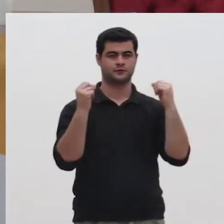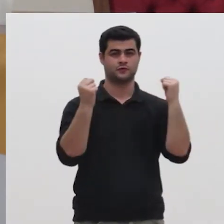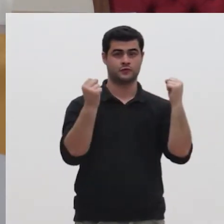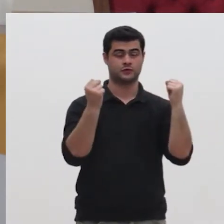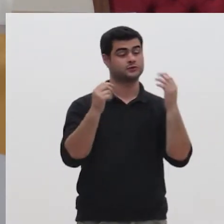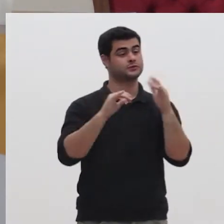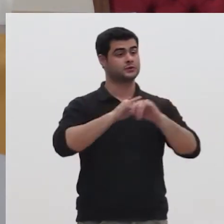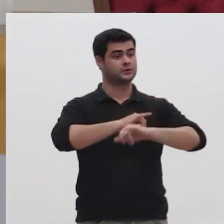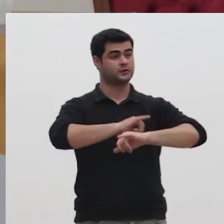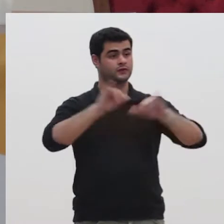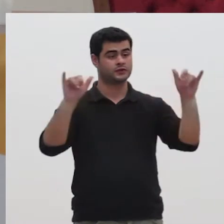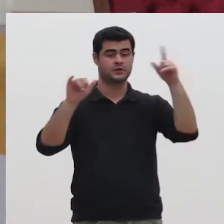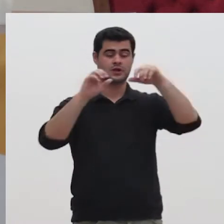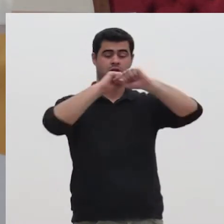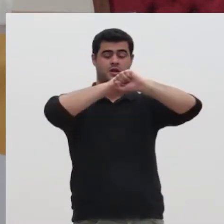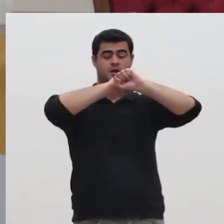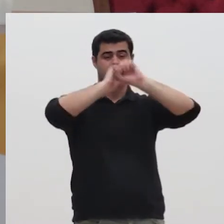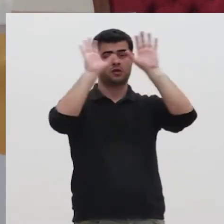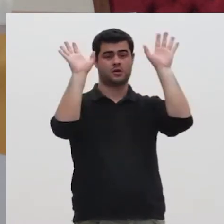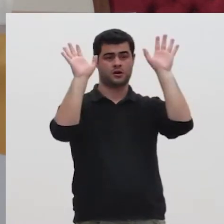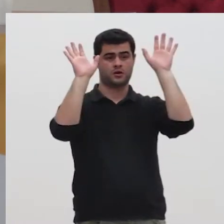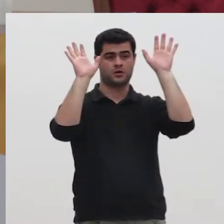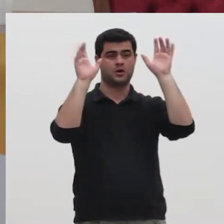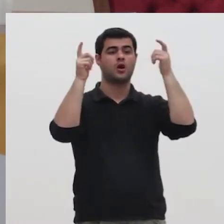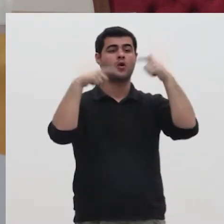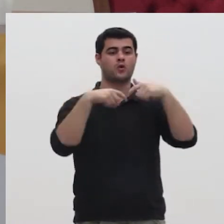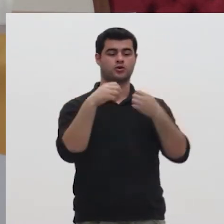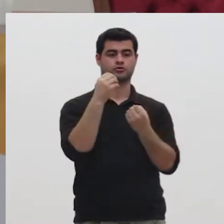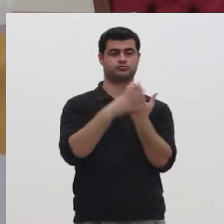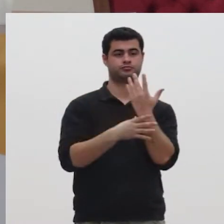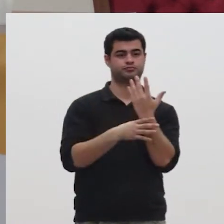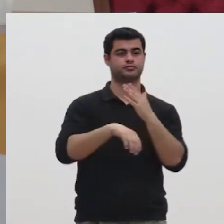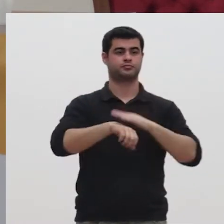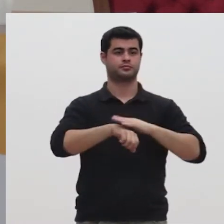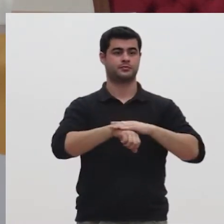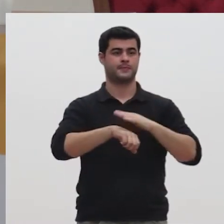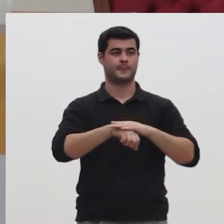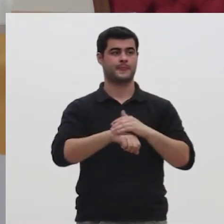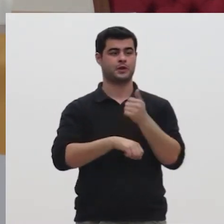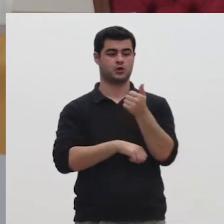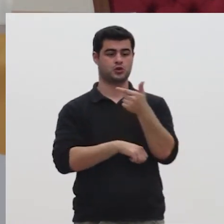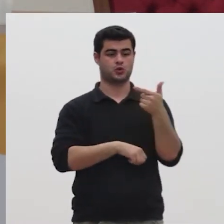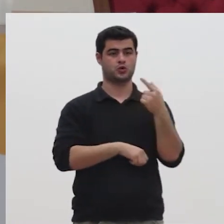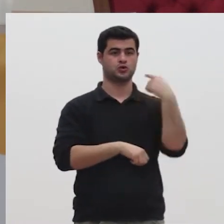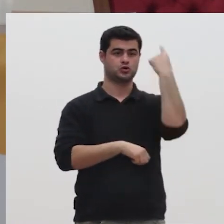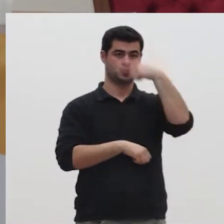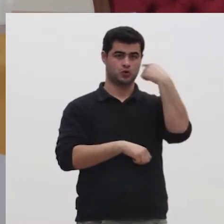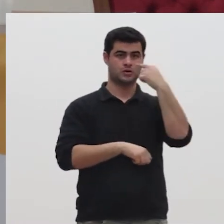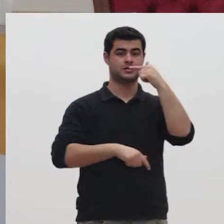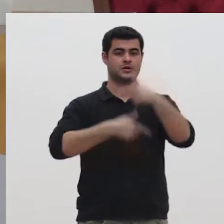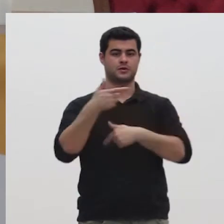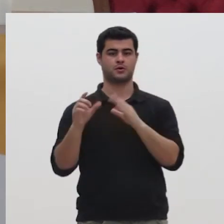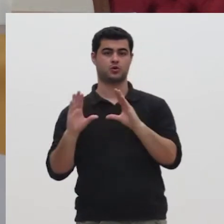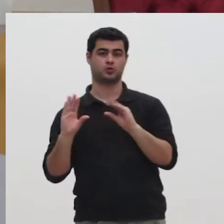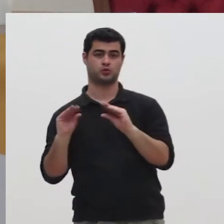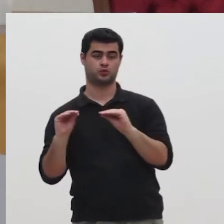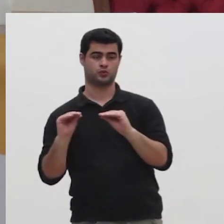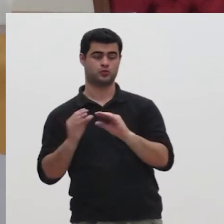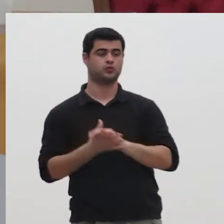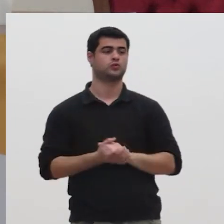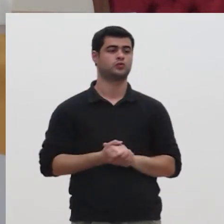a resolução é muito clara aonde pode ser implantado. São turnos contínuos de 12 horas e trabalho noturno. Dizer e,